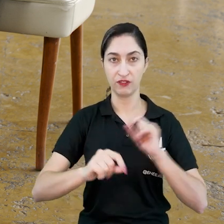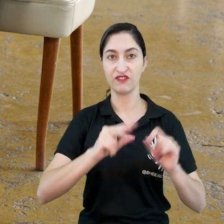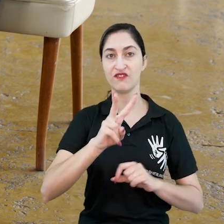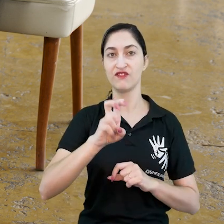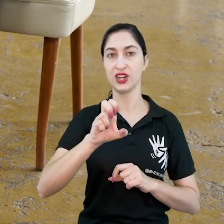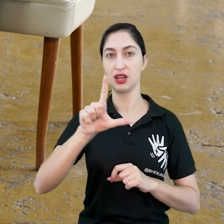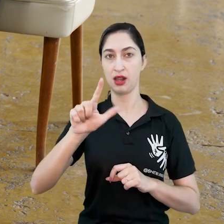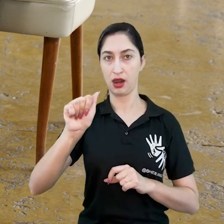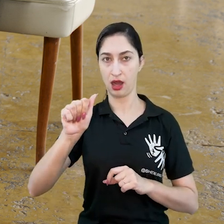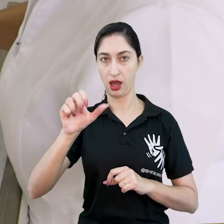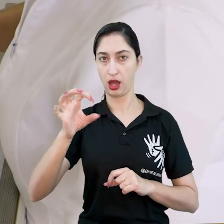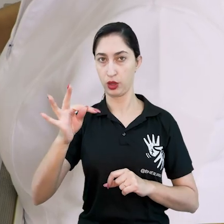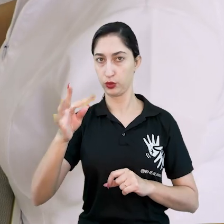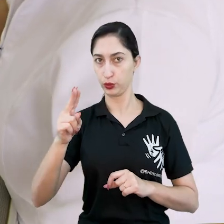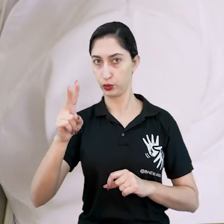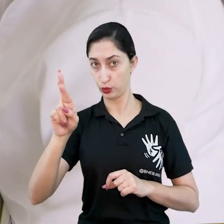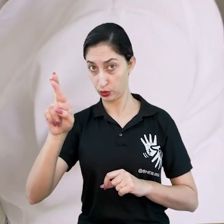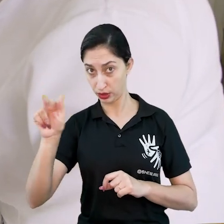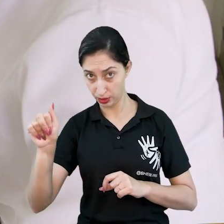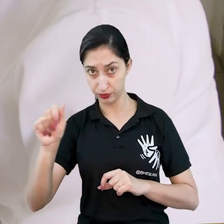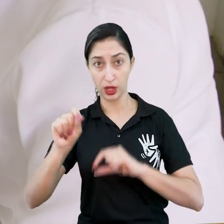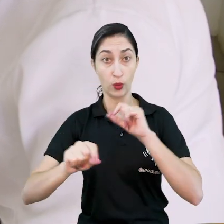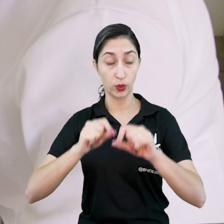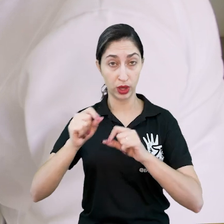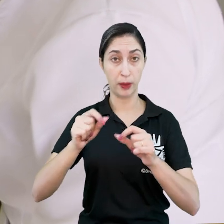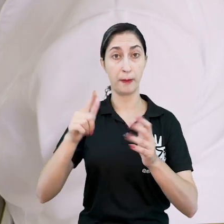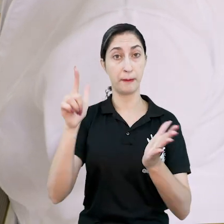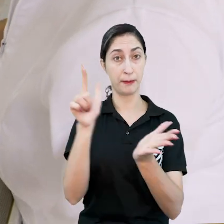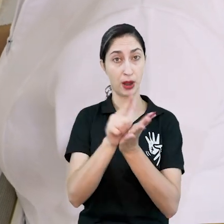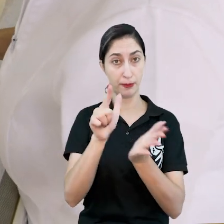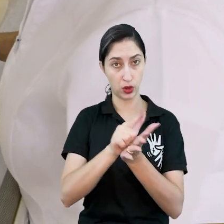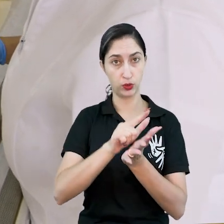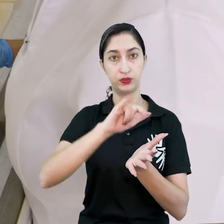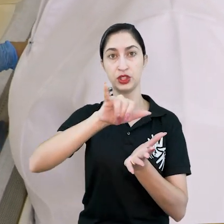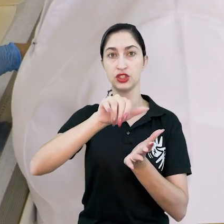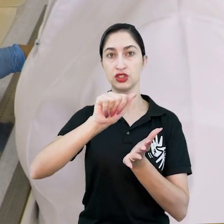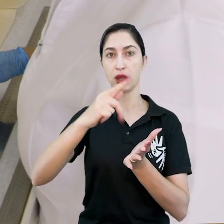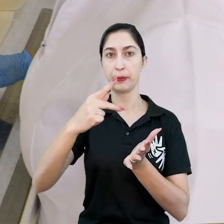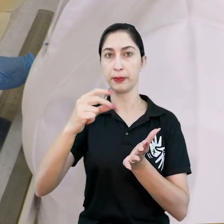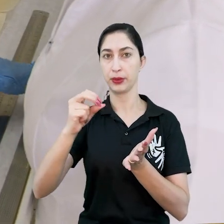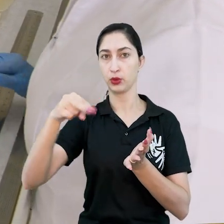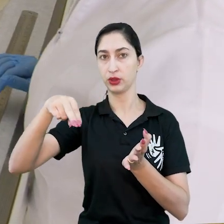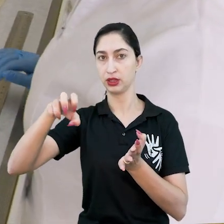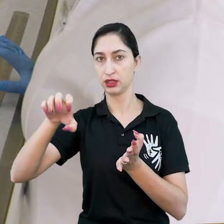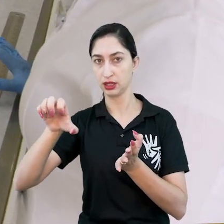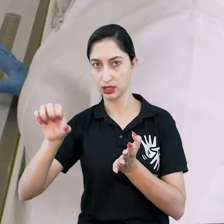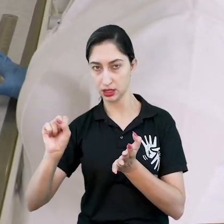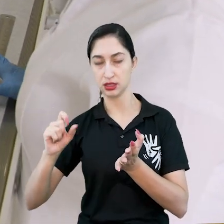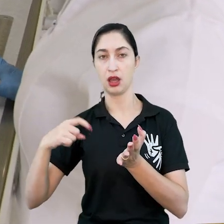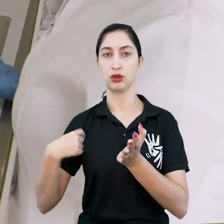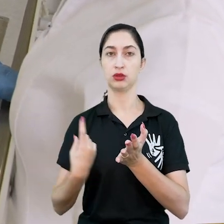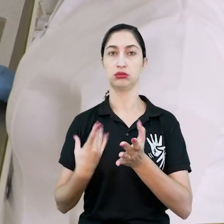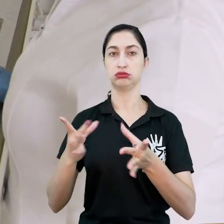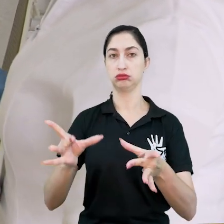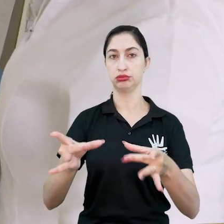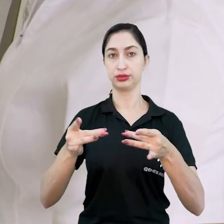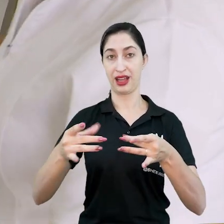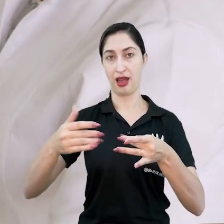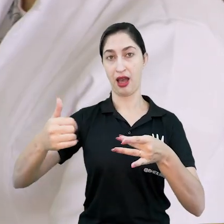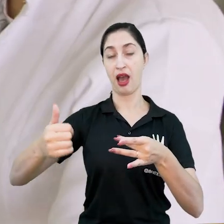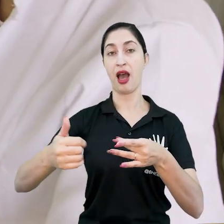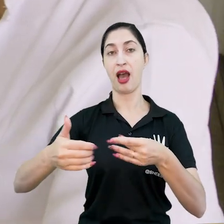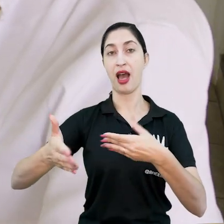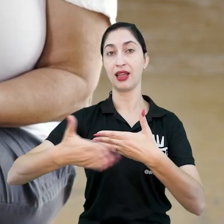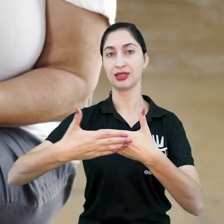uma colocação de uma página mesmo de papel japonês no verso dela para que ela se reestruturasse novamente.